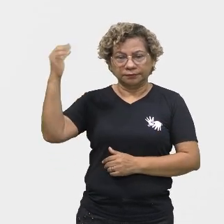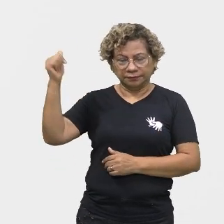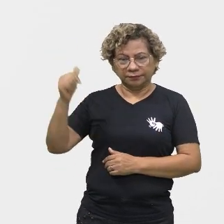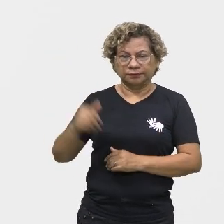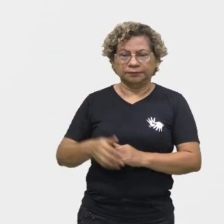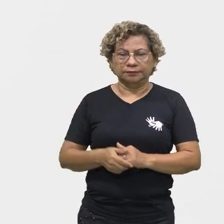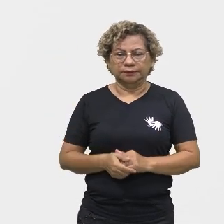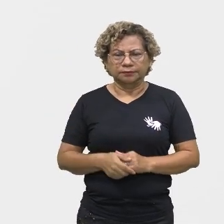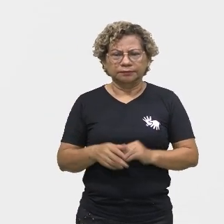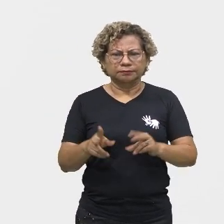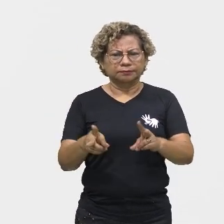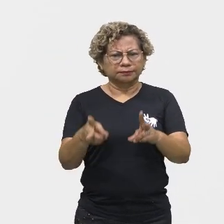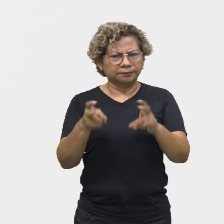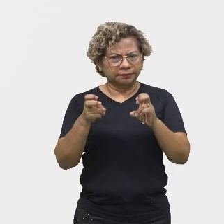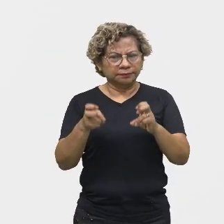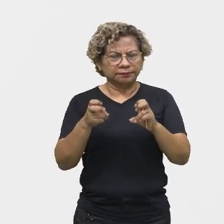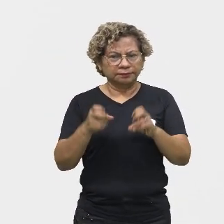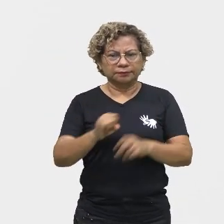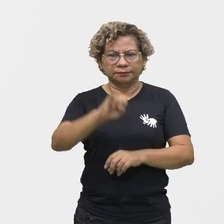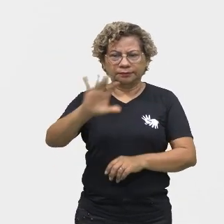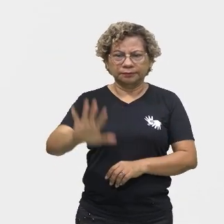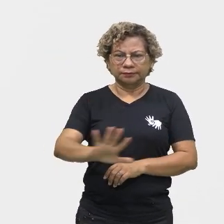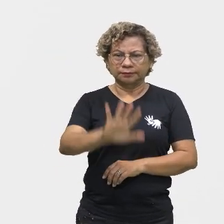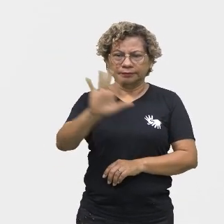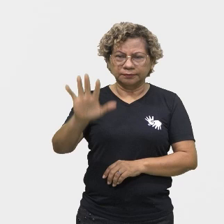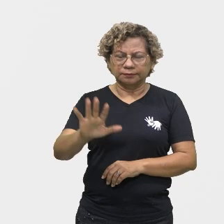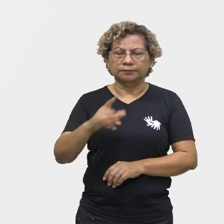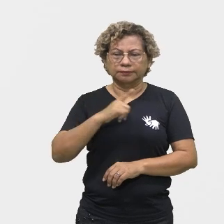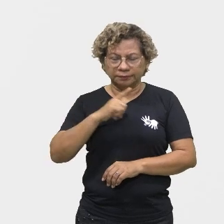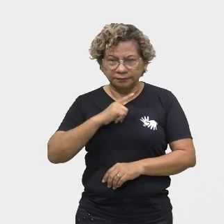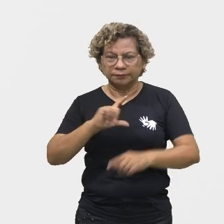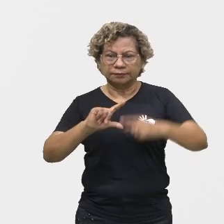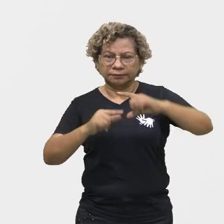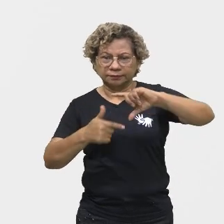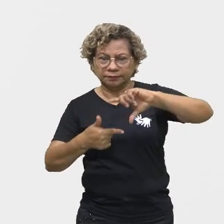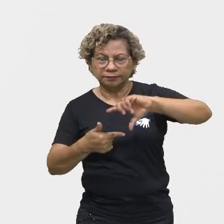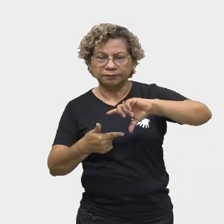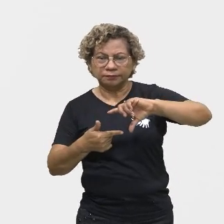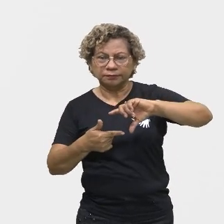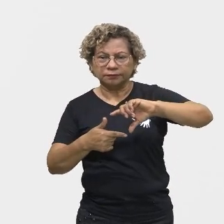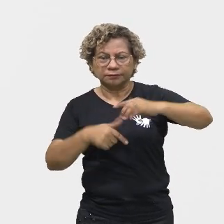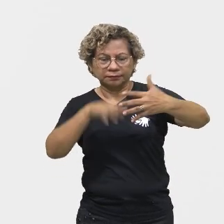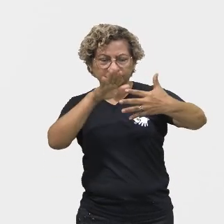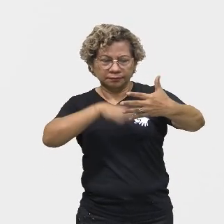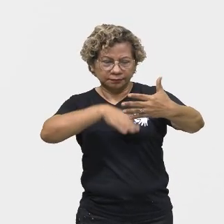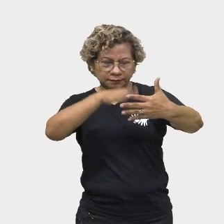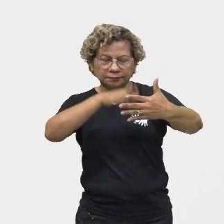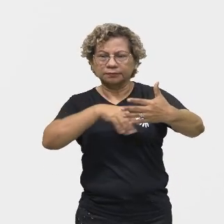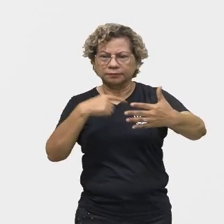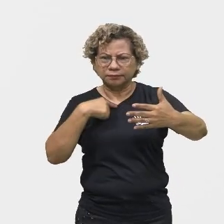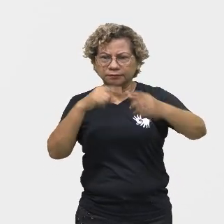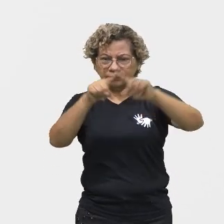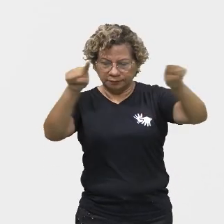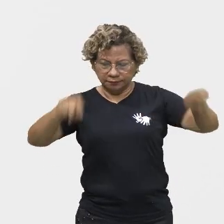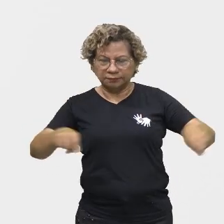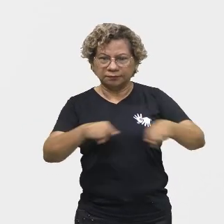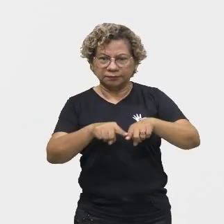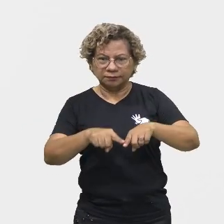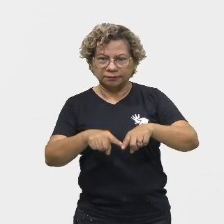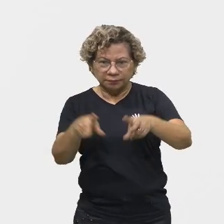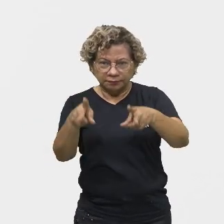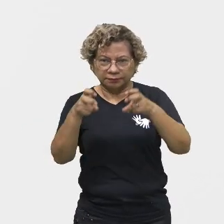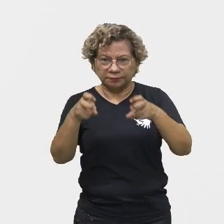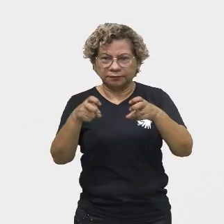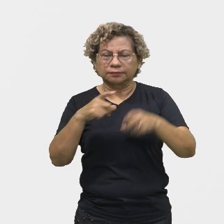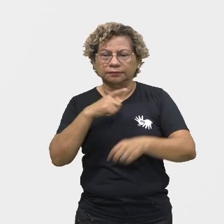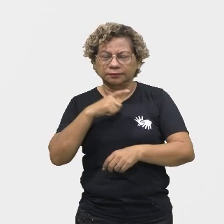gente consegue identificar formas geométricas. Vocês conseguem identificar aí? Tem